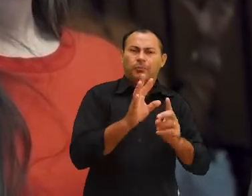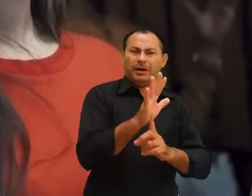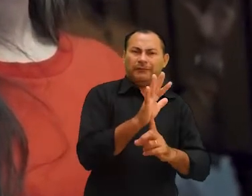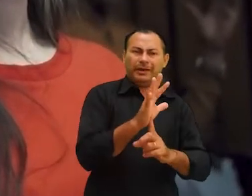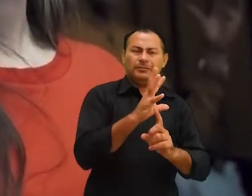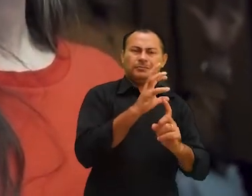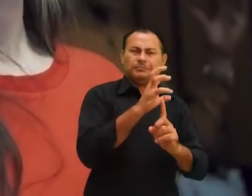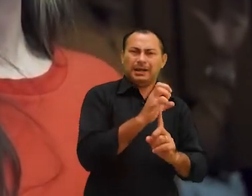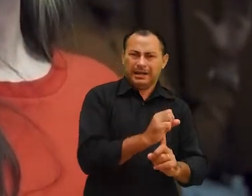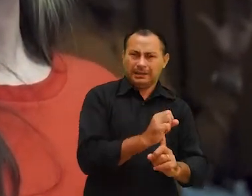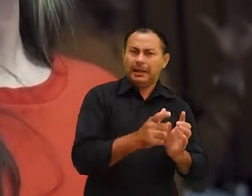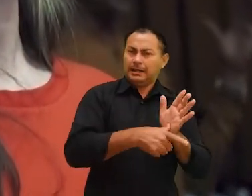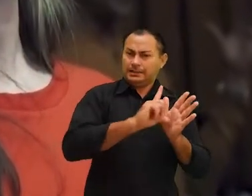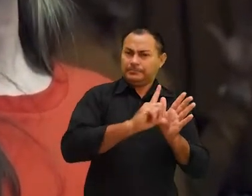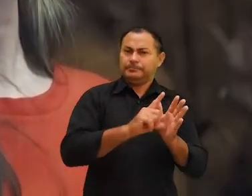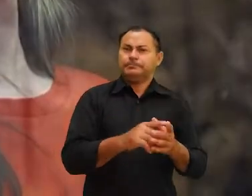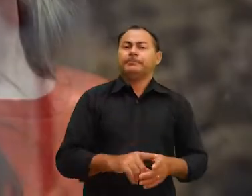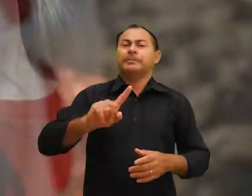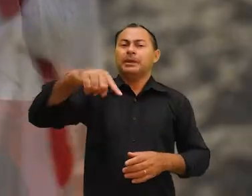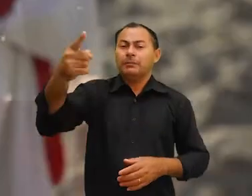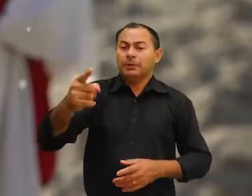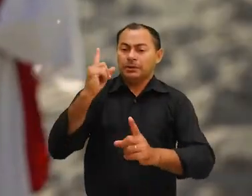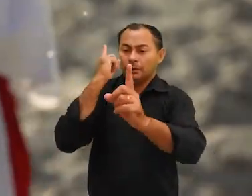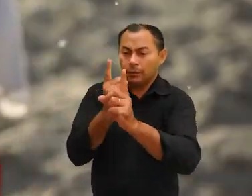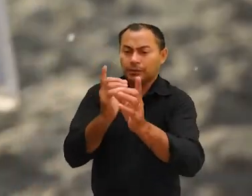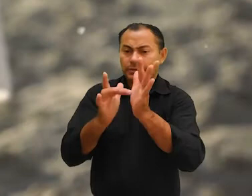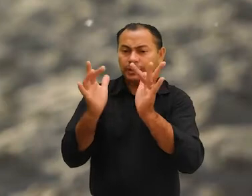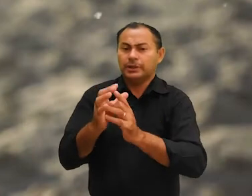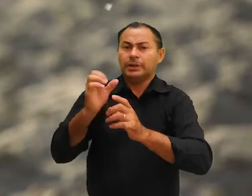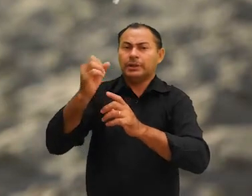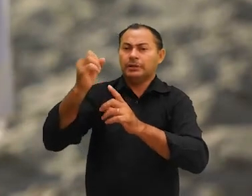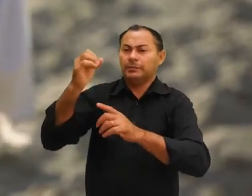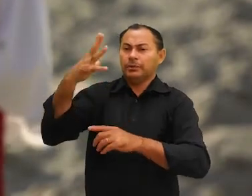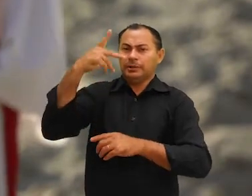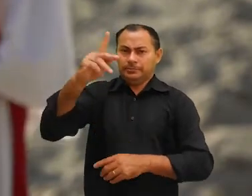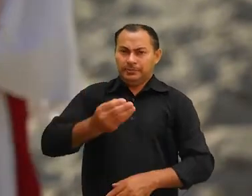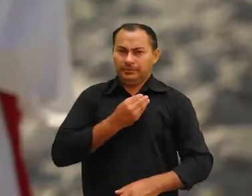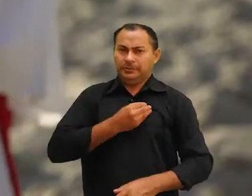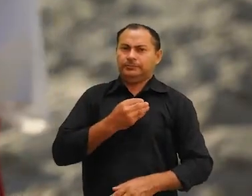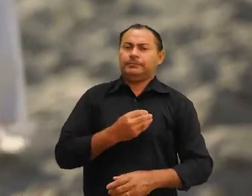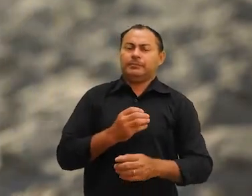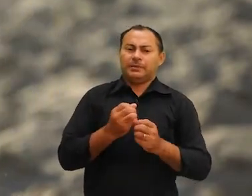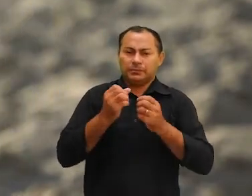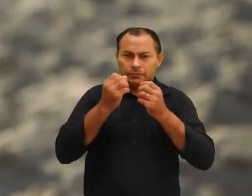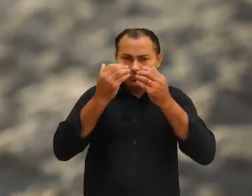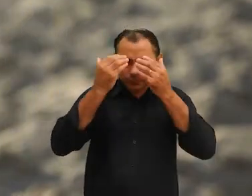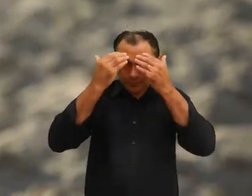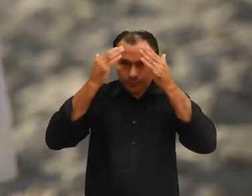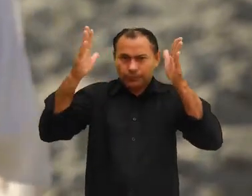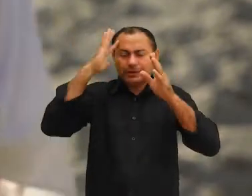era como uma vela apagada e depois que Jesus iluminou a sua vida